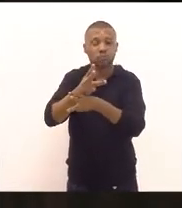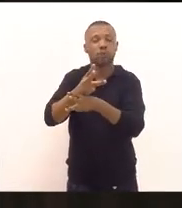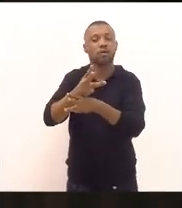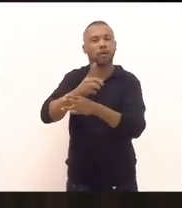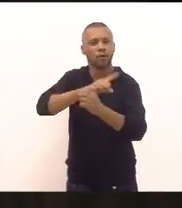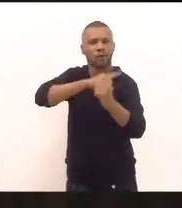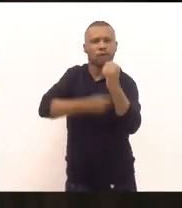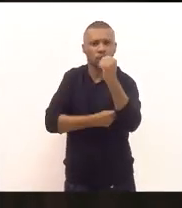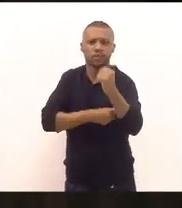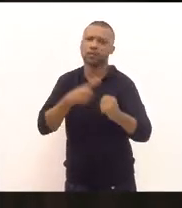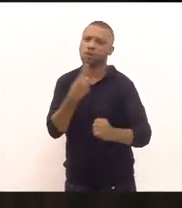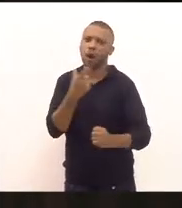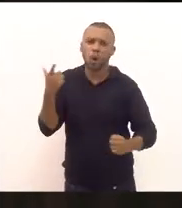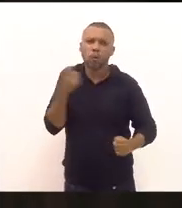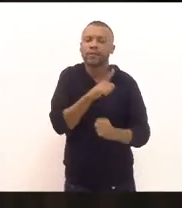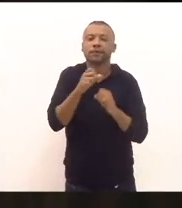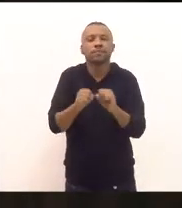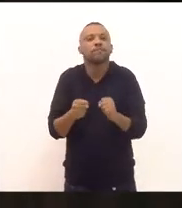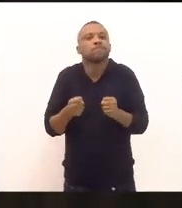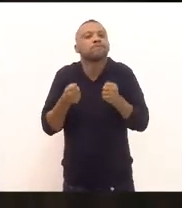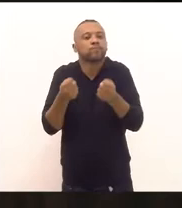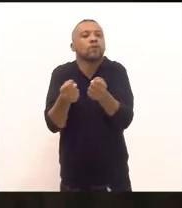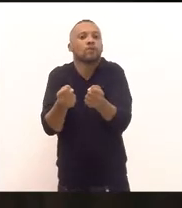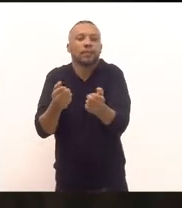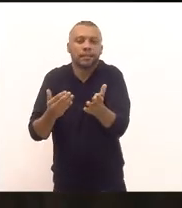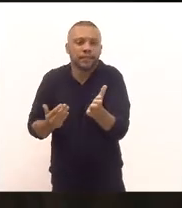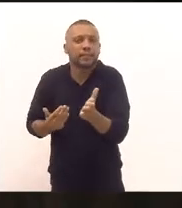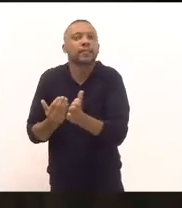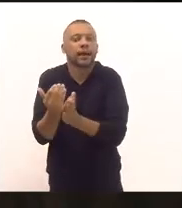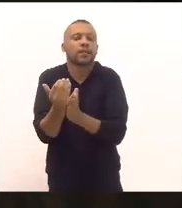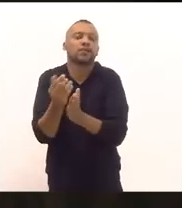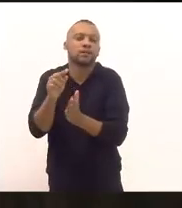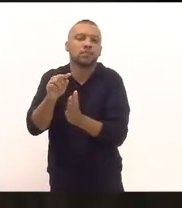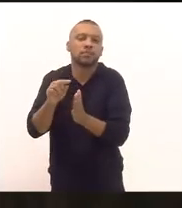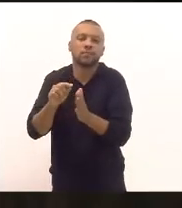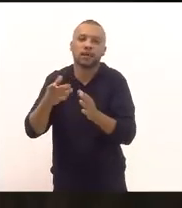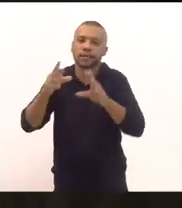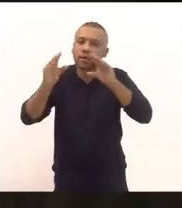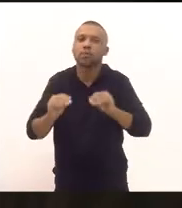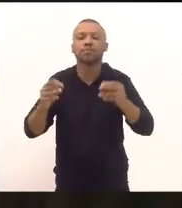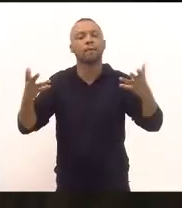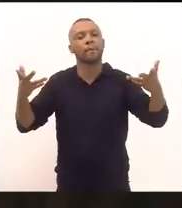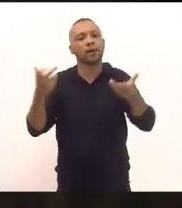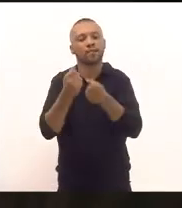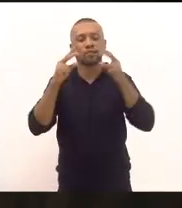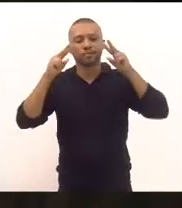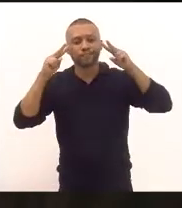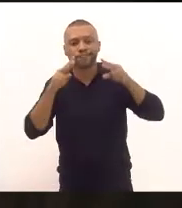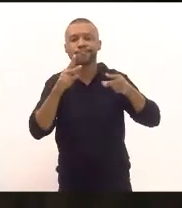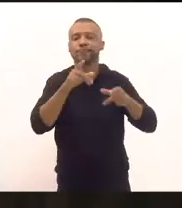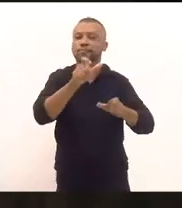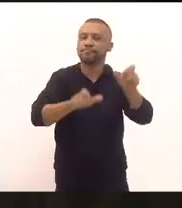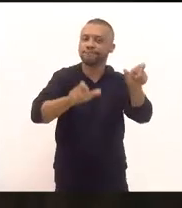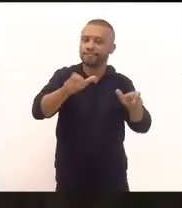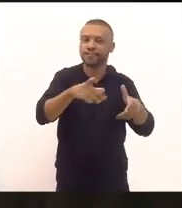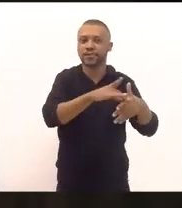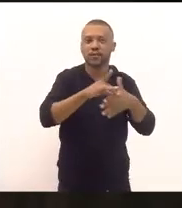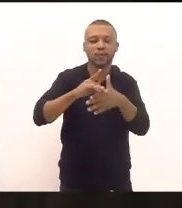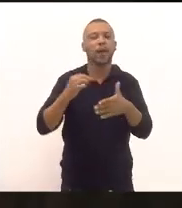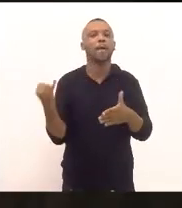possamos dar início a essa noite maravilhosa de reconhecimento de figuras tão importantes